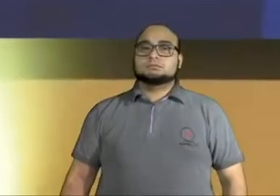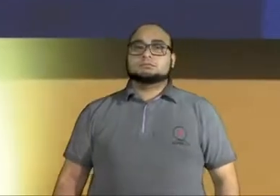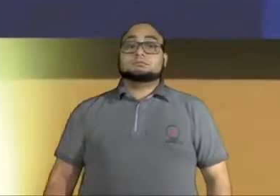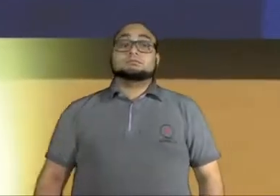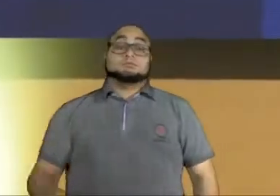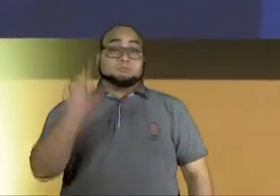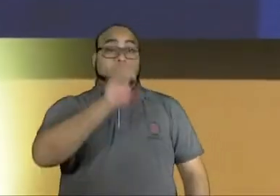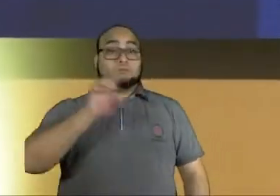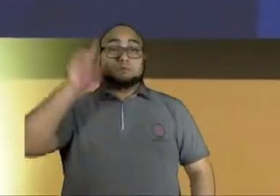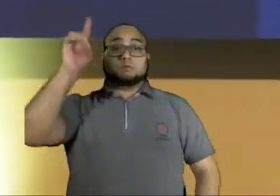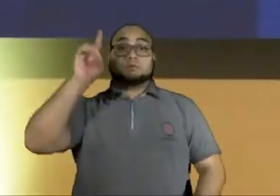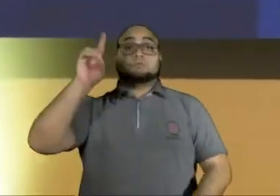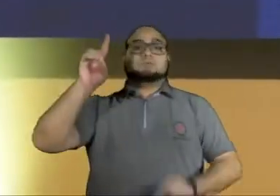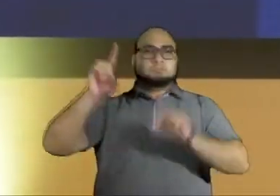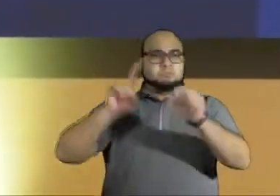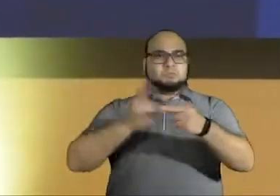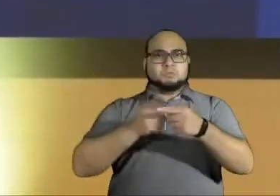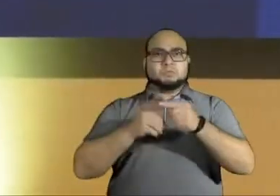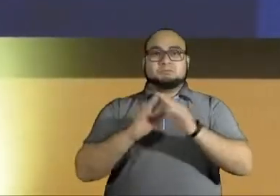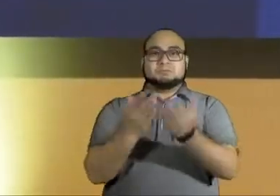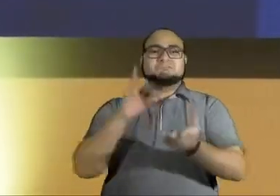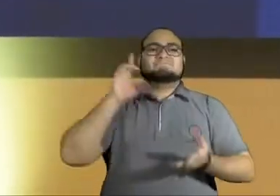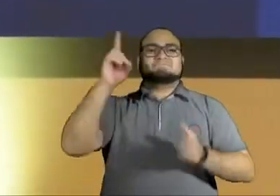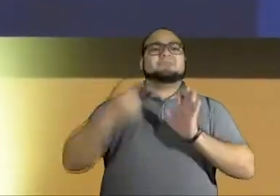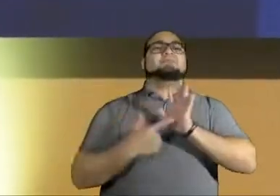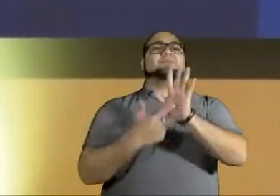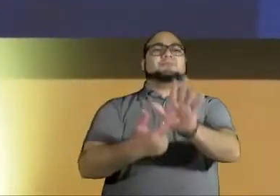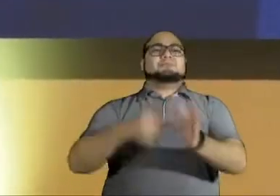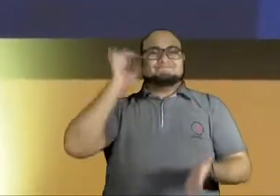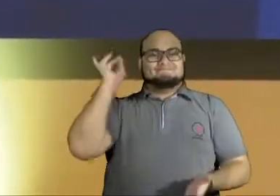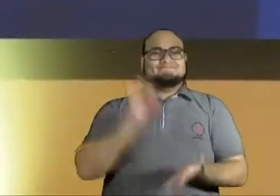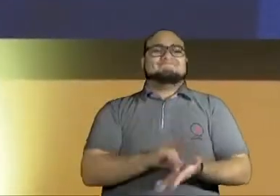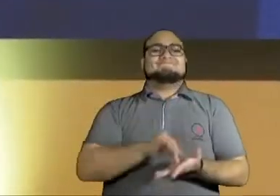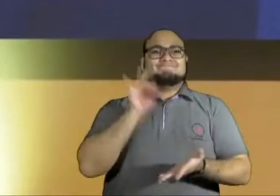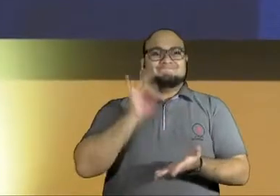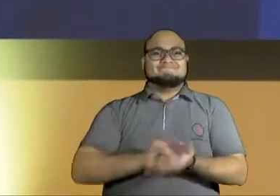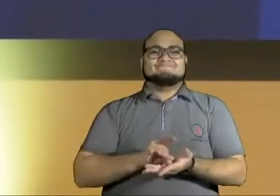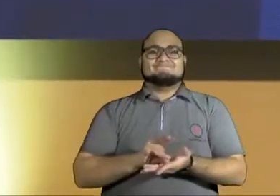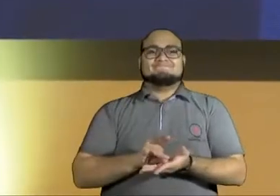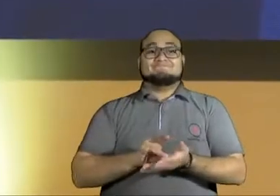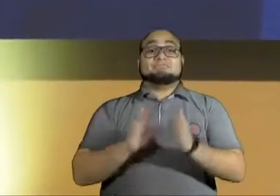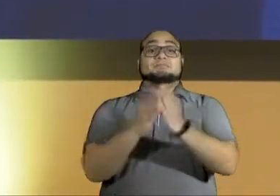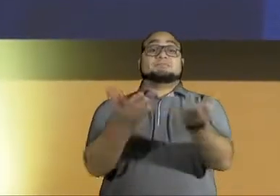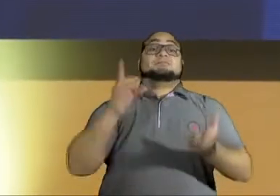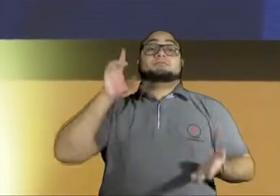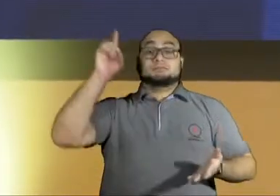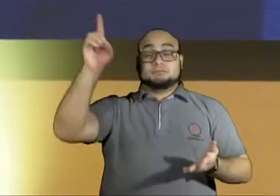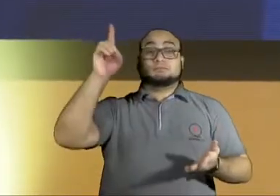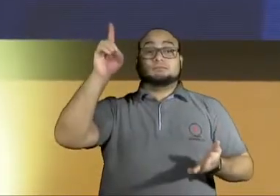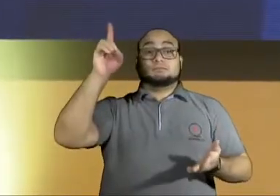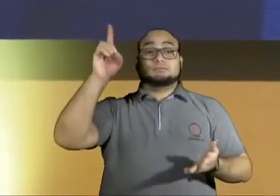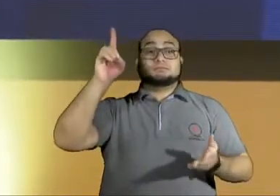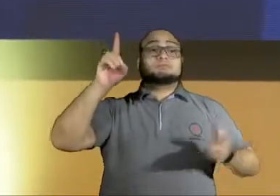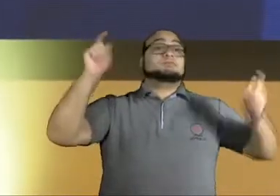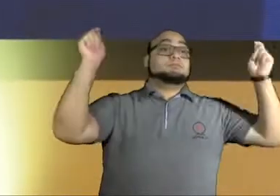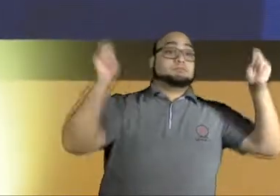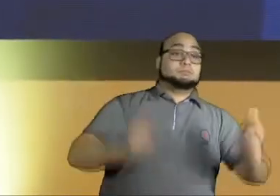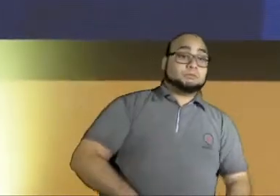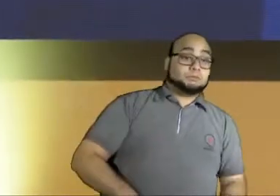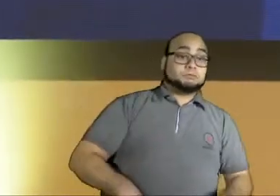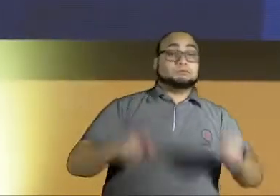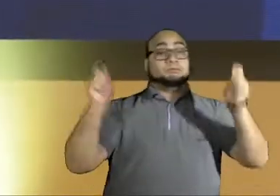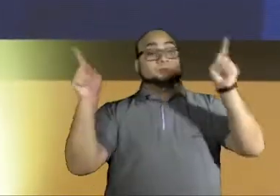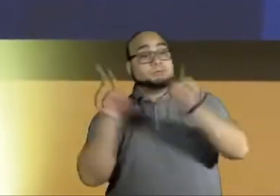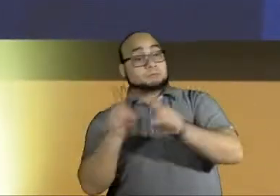estou aqui porque a tua palavra diz assim, a tua palavra diz assado, e a tua palavra diz isto, e a tua palavra diz aquilo, e por isso eu